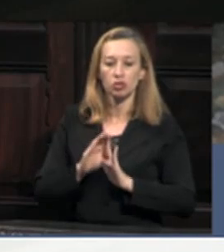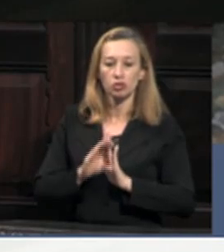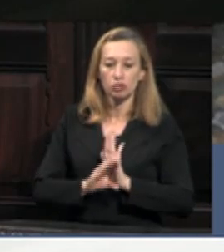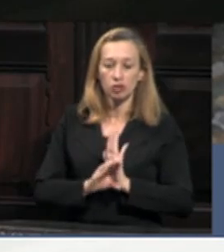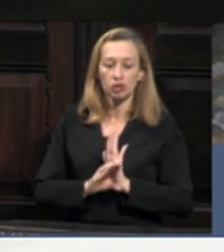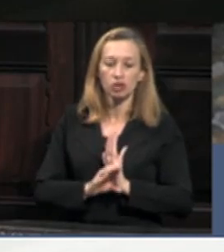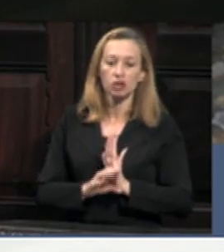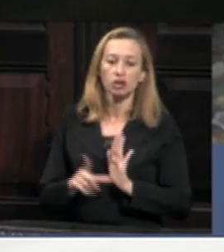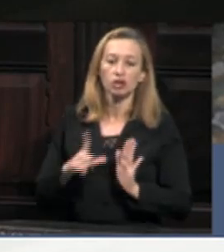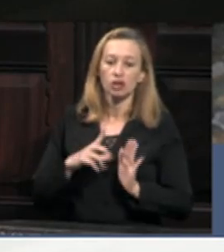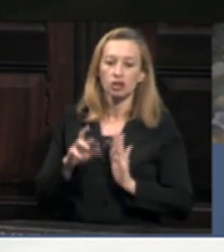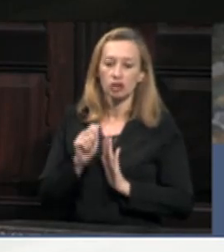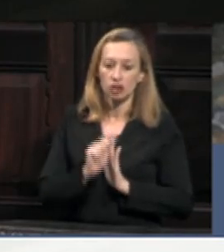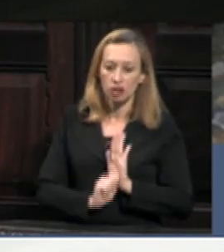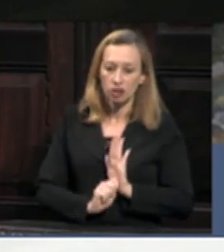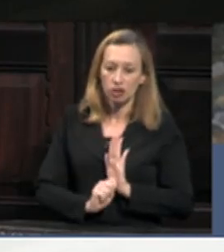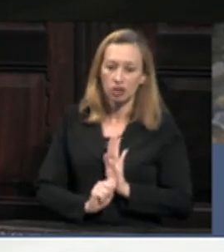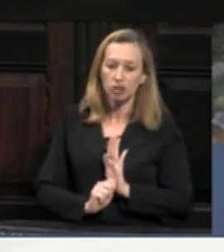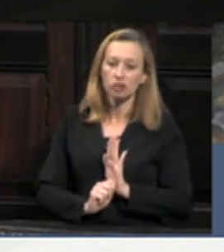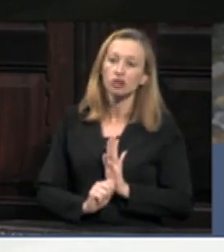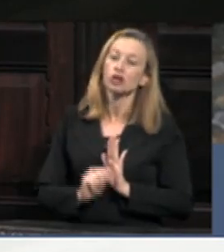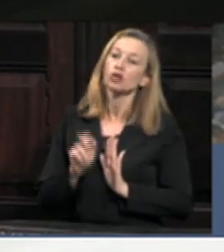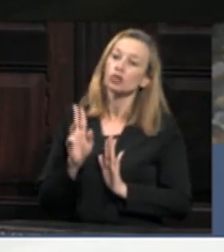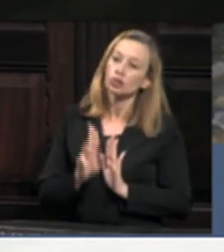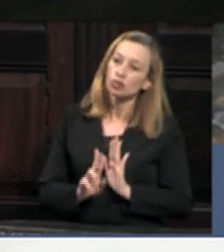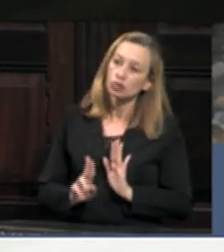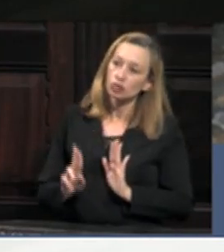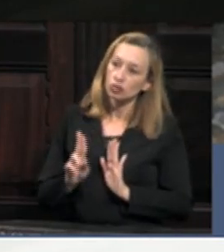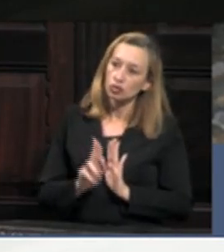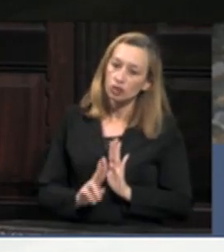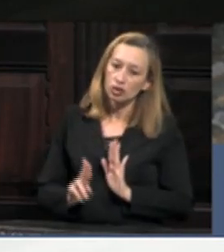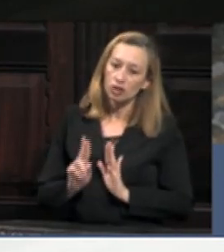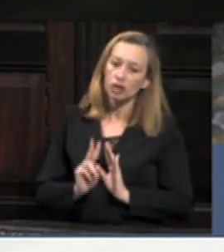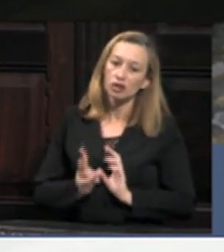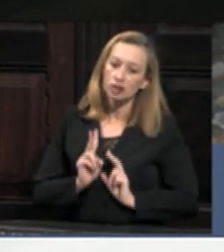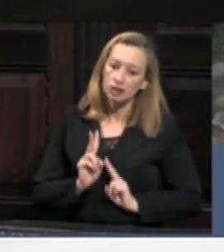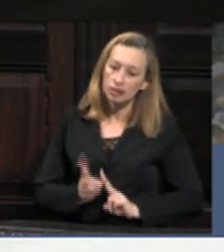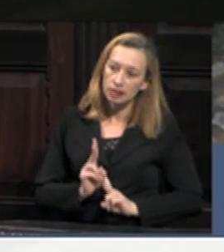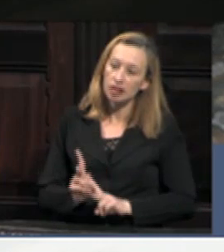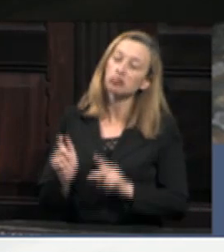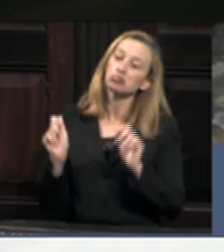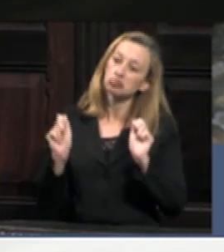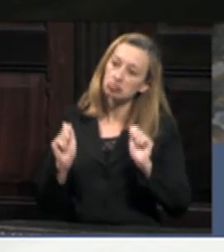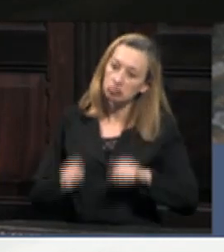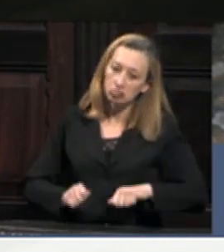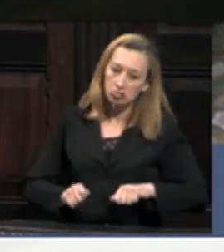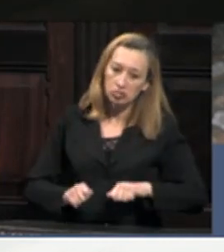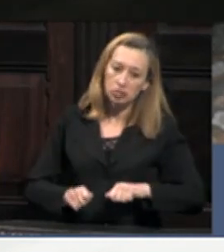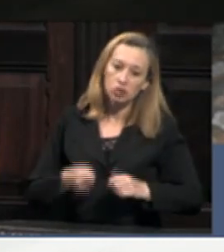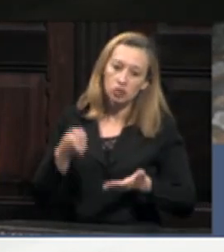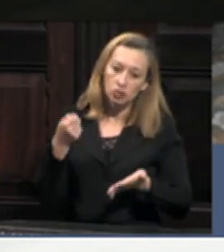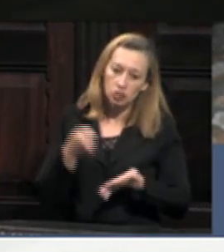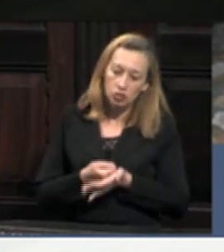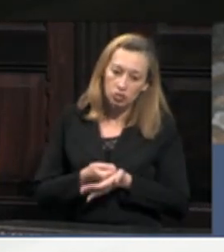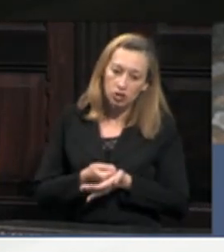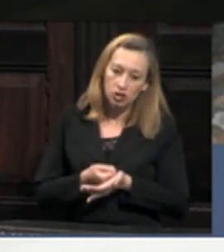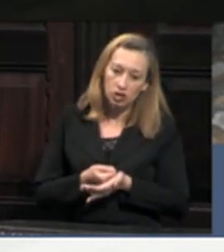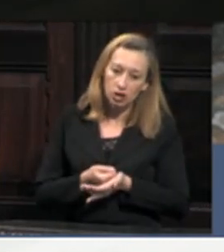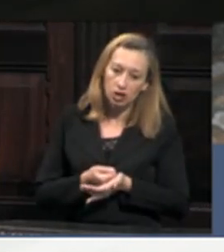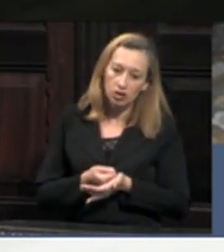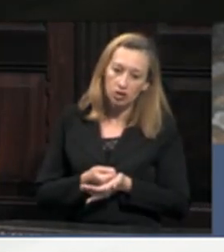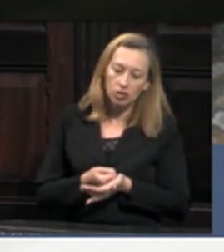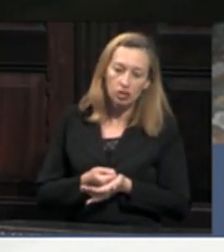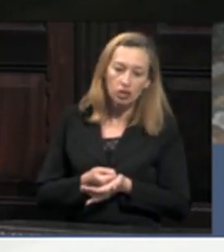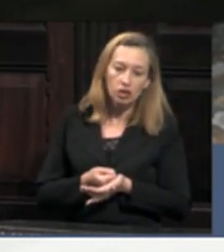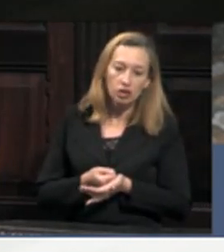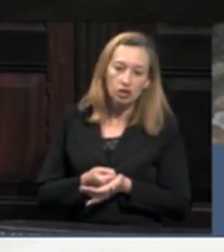redação: fica o usuário, sempre que possível, obrigado a introduzir no